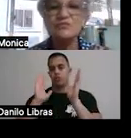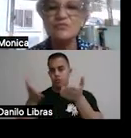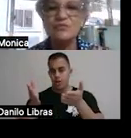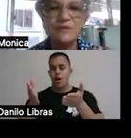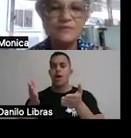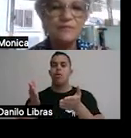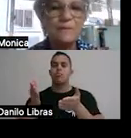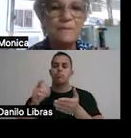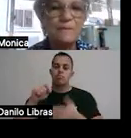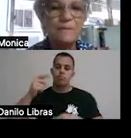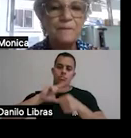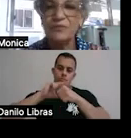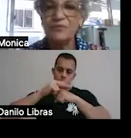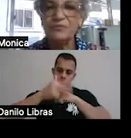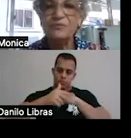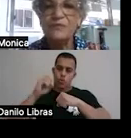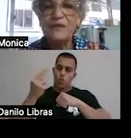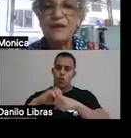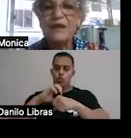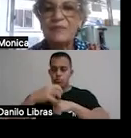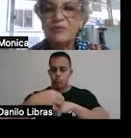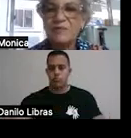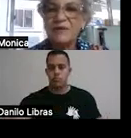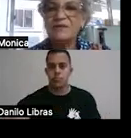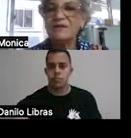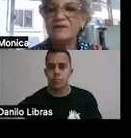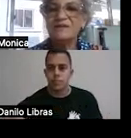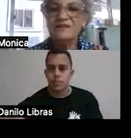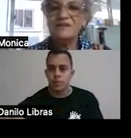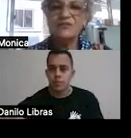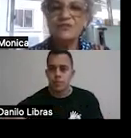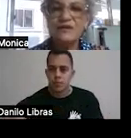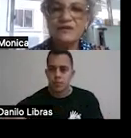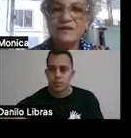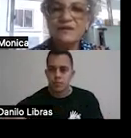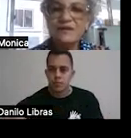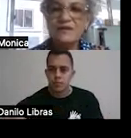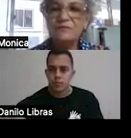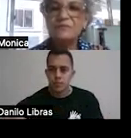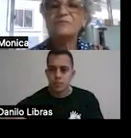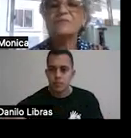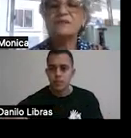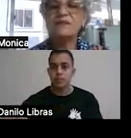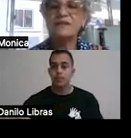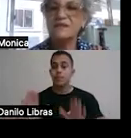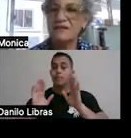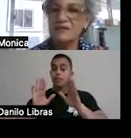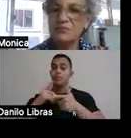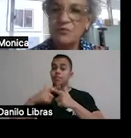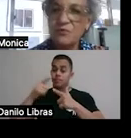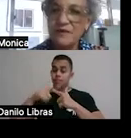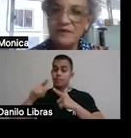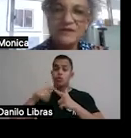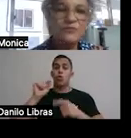e chikungunya. Mas, bom, a problemática que eles acharam foi que nas